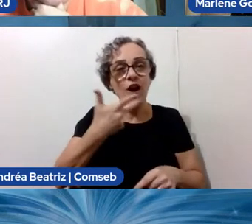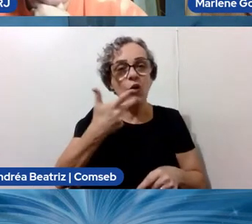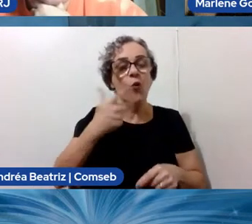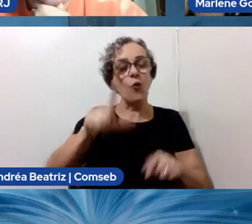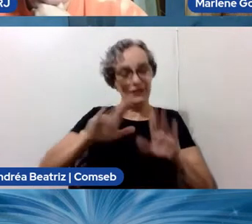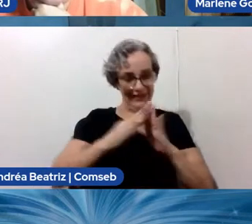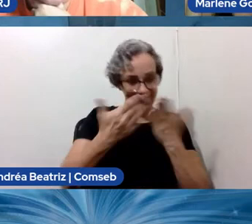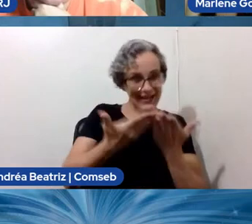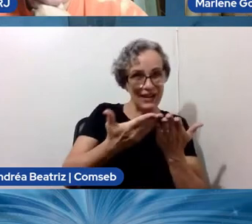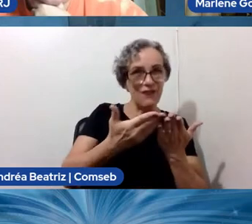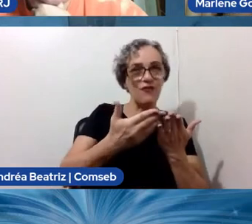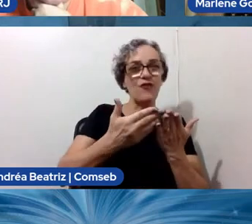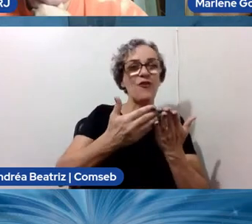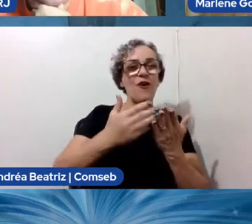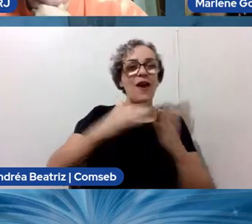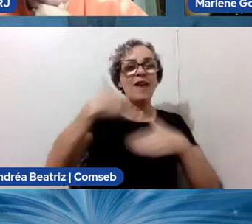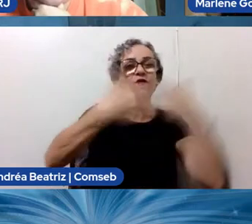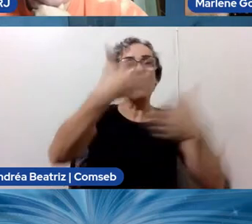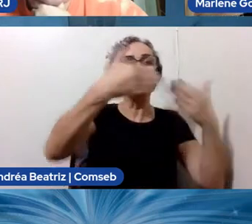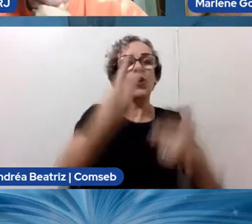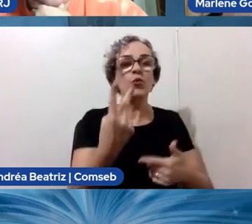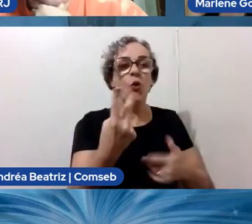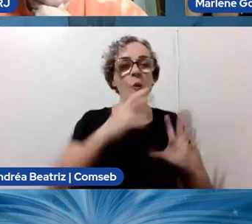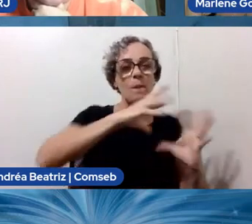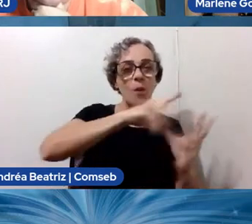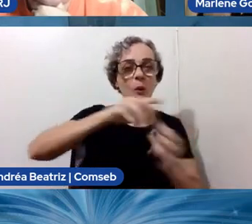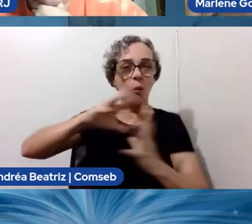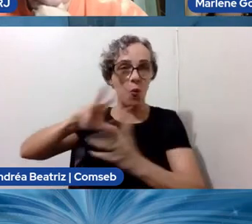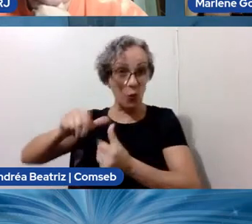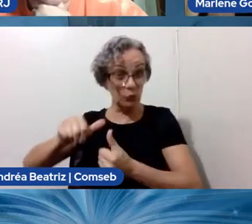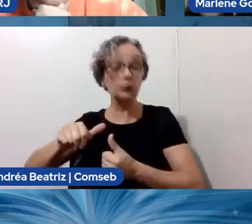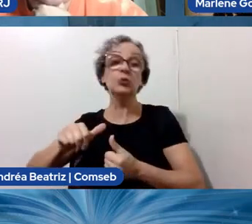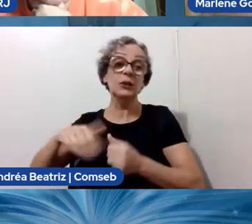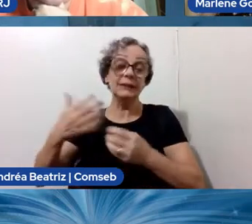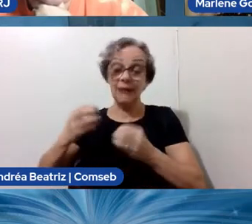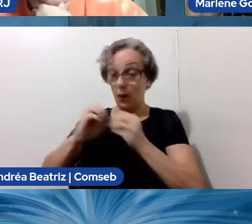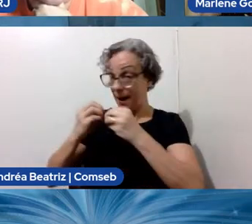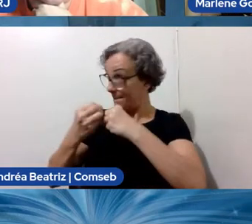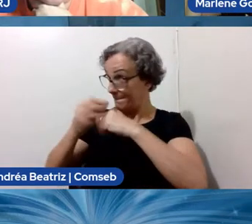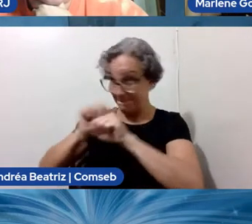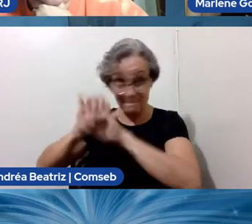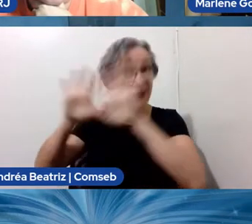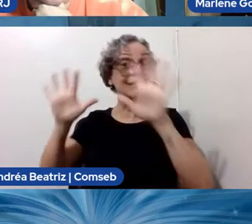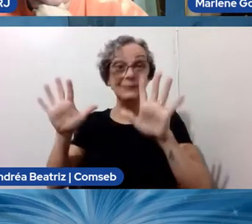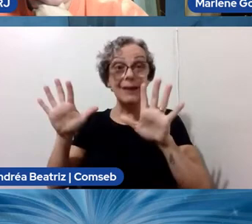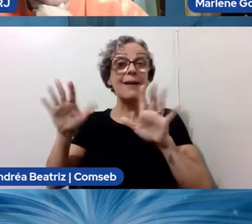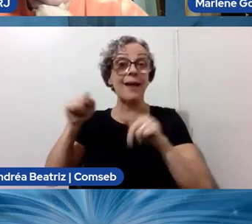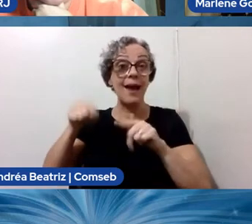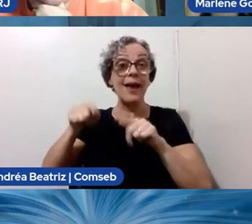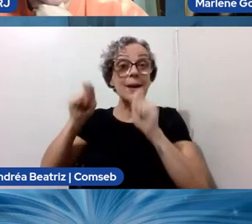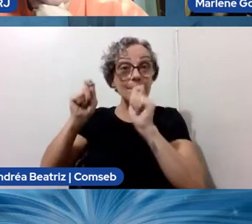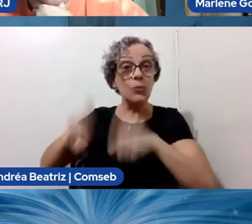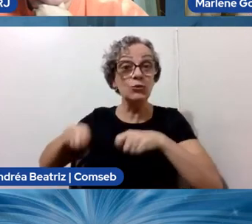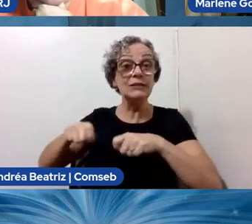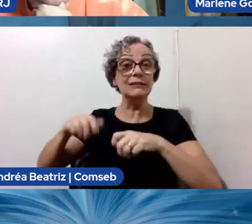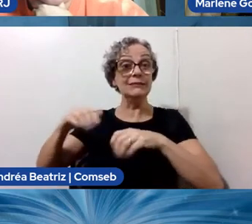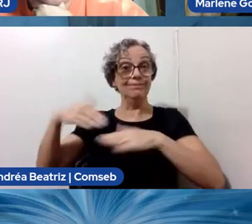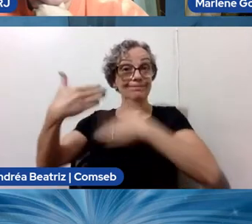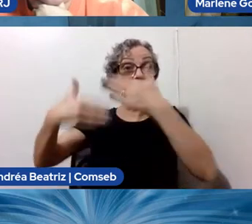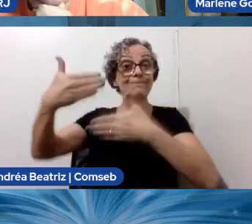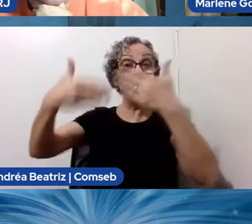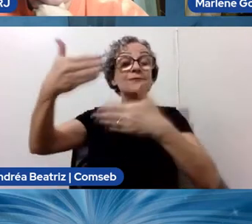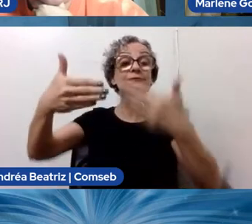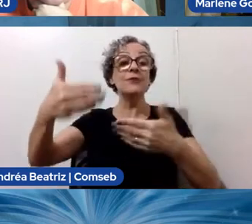do espírito e da matéria, mas eles vão se intercruzando o tempo todo para que seja possível esse avançar, né, da humanidade aí, do próprio